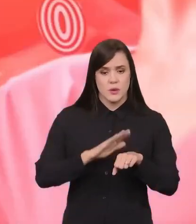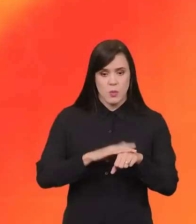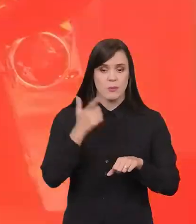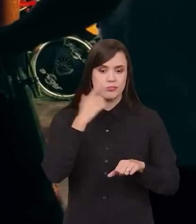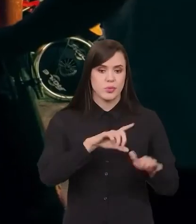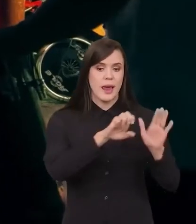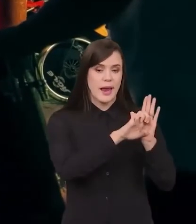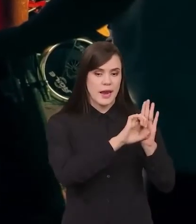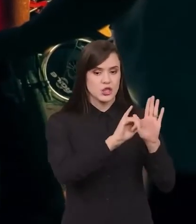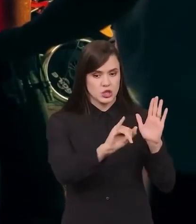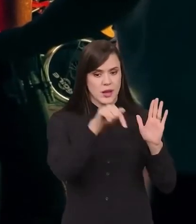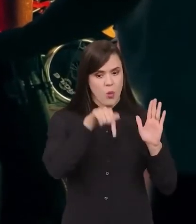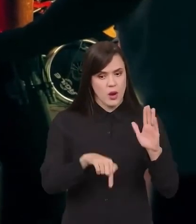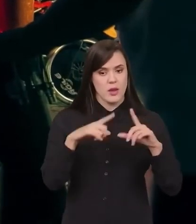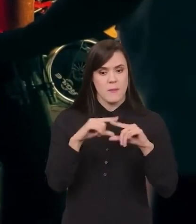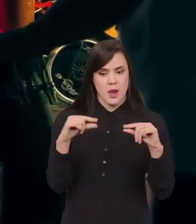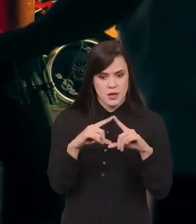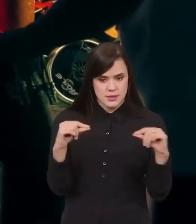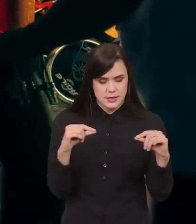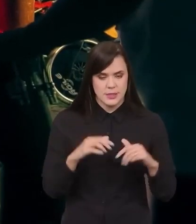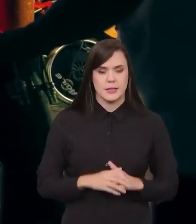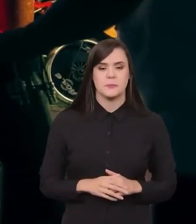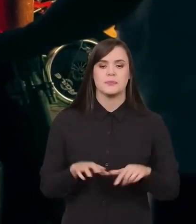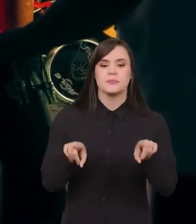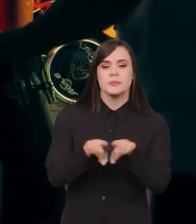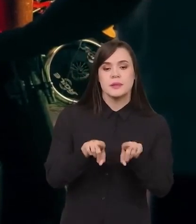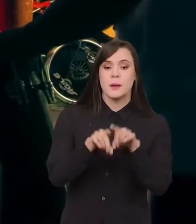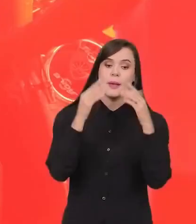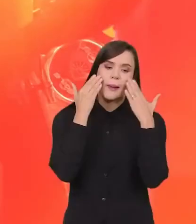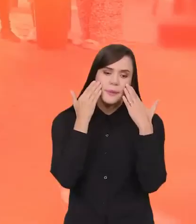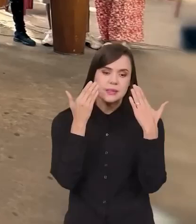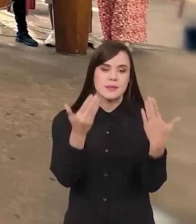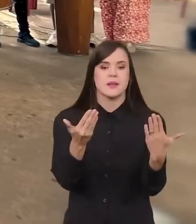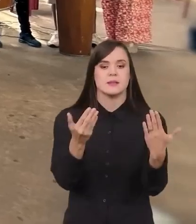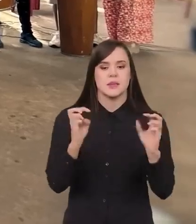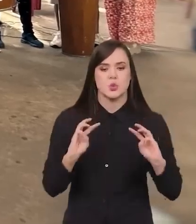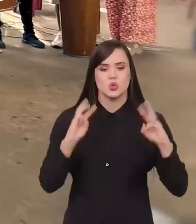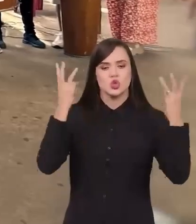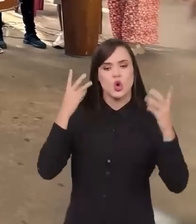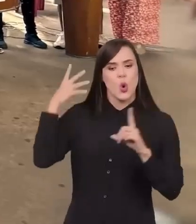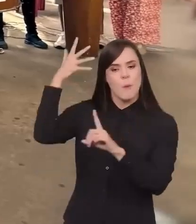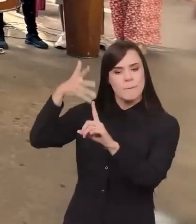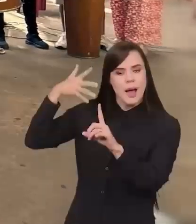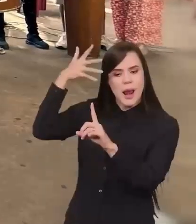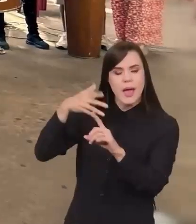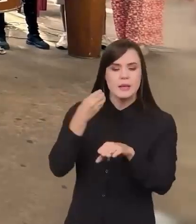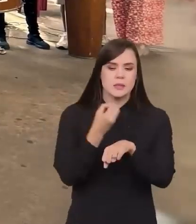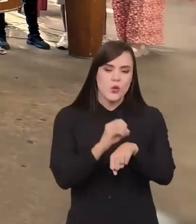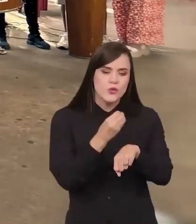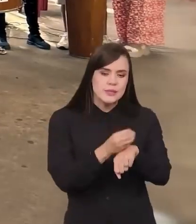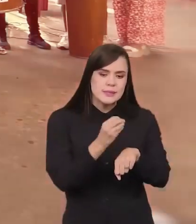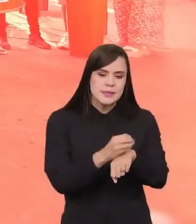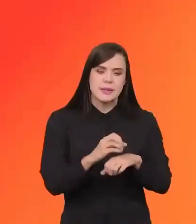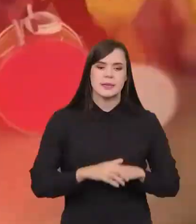edital, e daqui de Brasília, e com as apresentações, shows, palestras, né, as